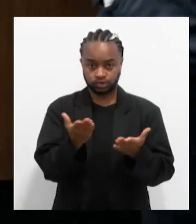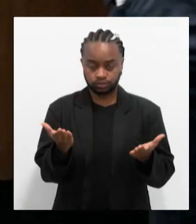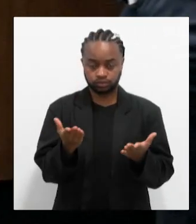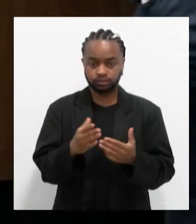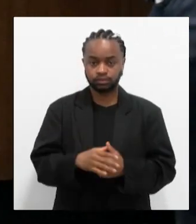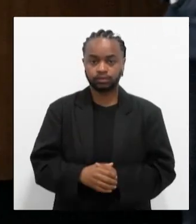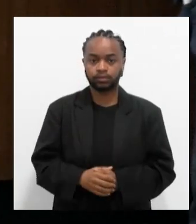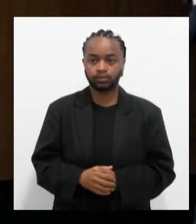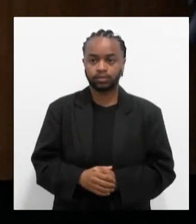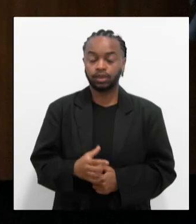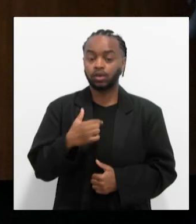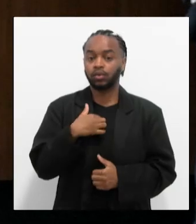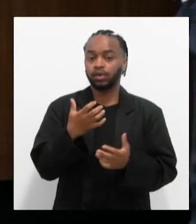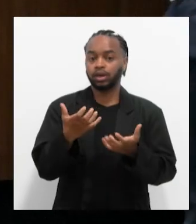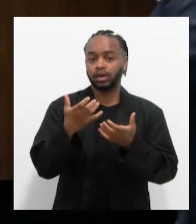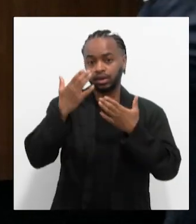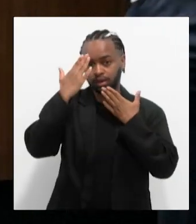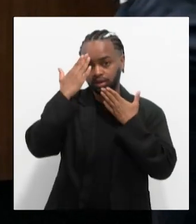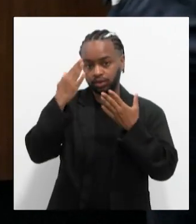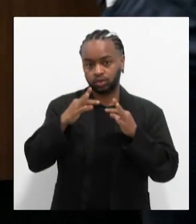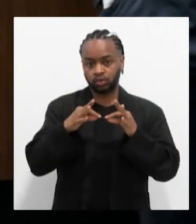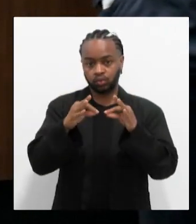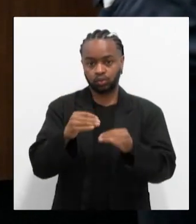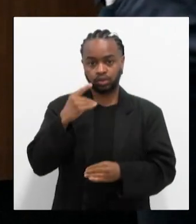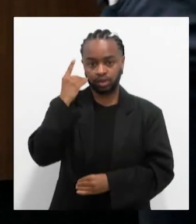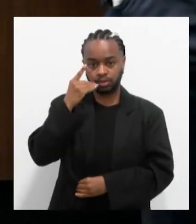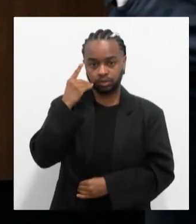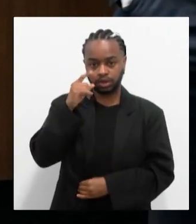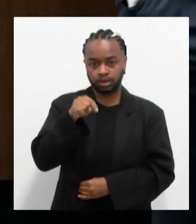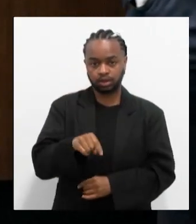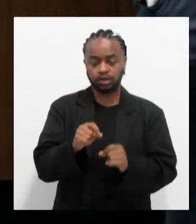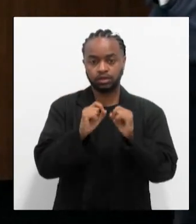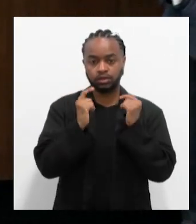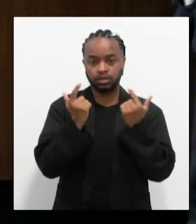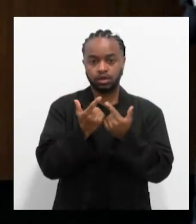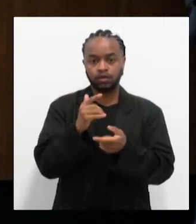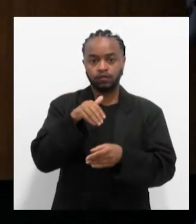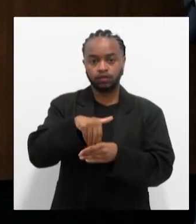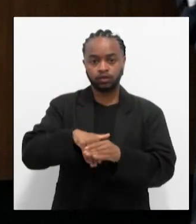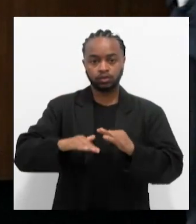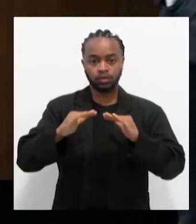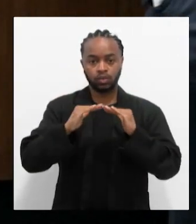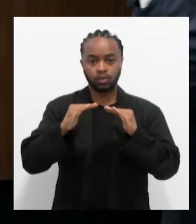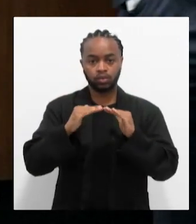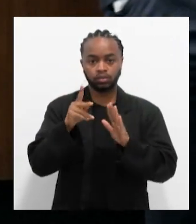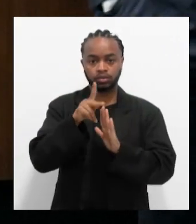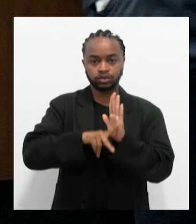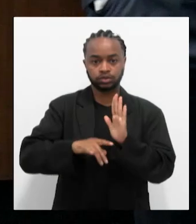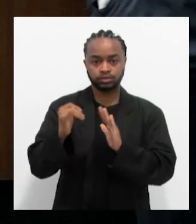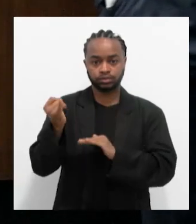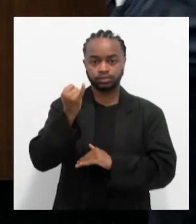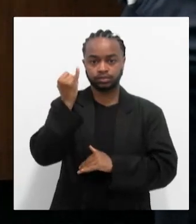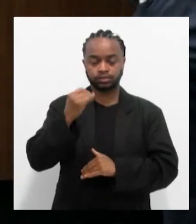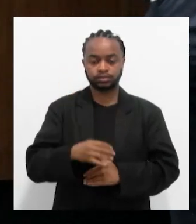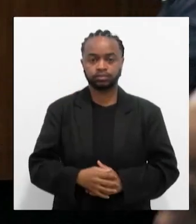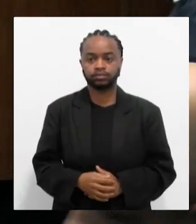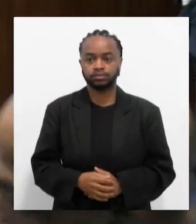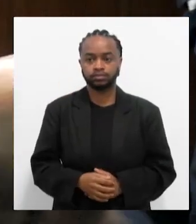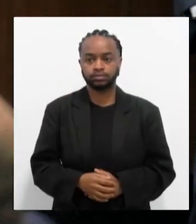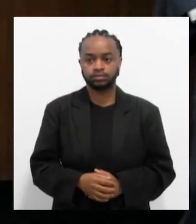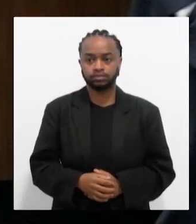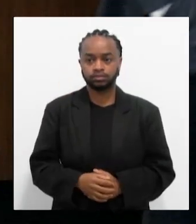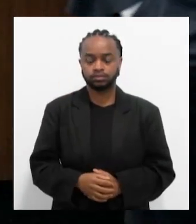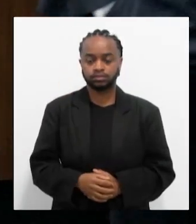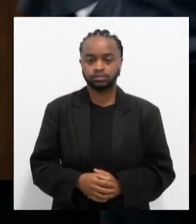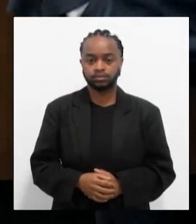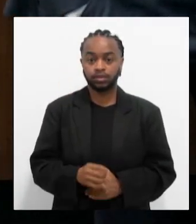Eu queria aqui agradecer a todos os deputados e deputadas que votaram a favor desse projeto tão importante. Nós